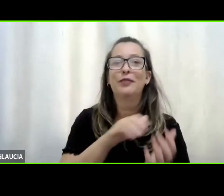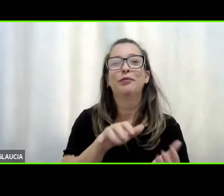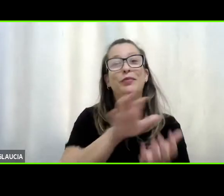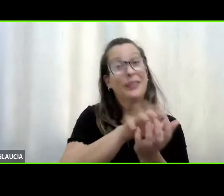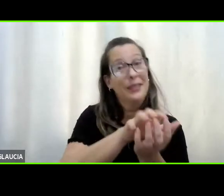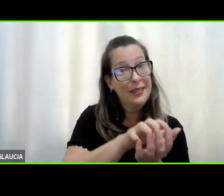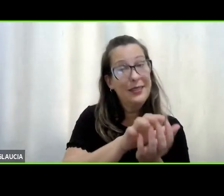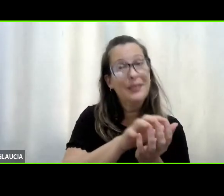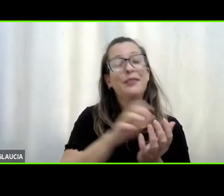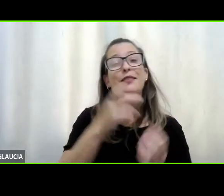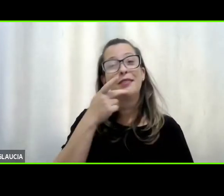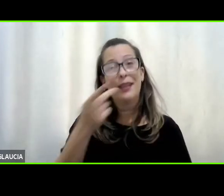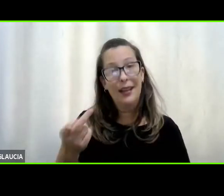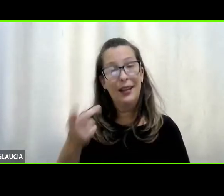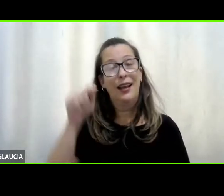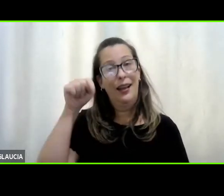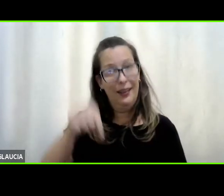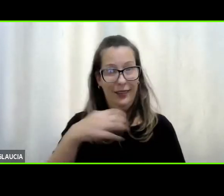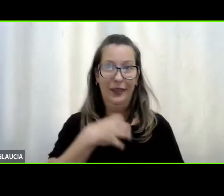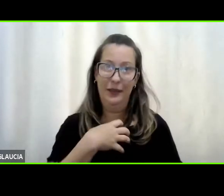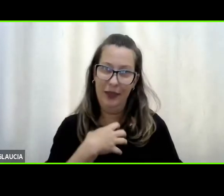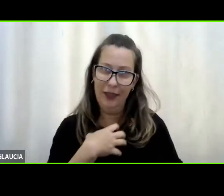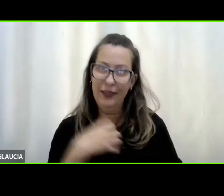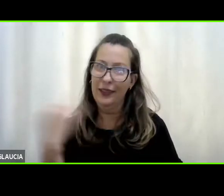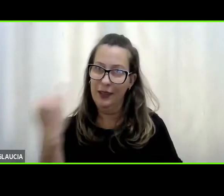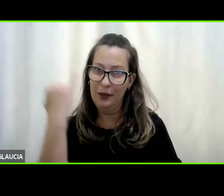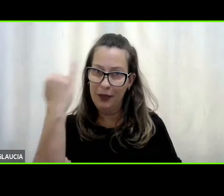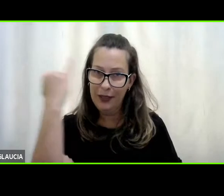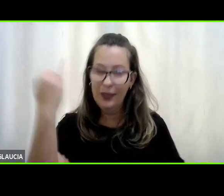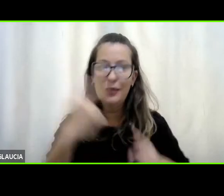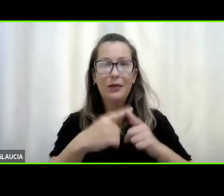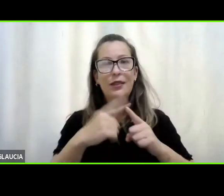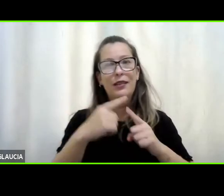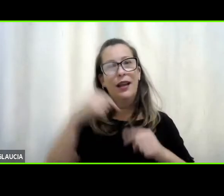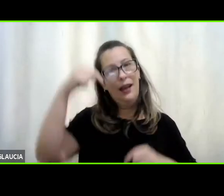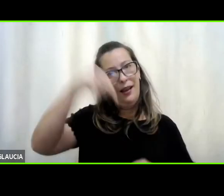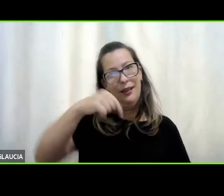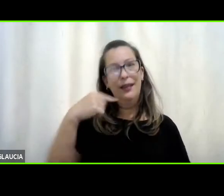alegria, porque aqui a gente pode viver um pouco